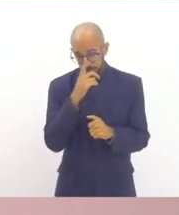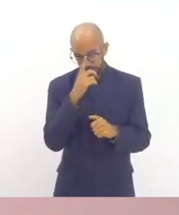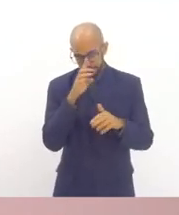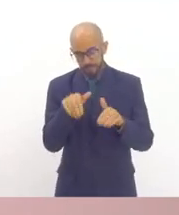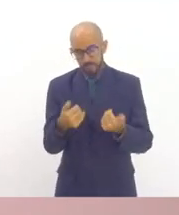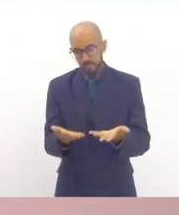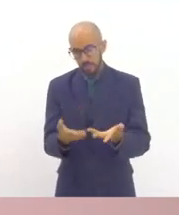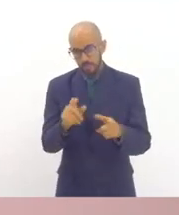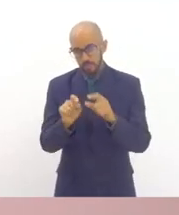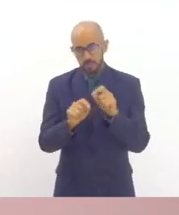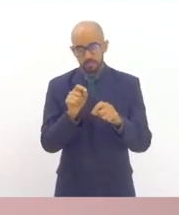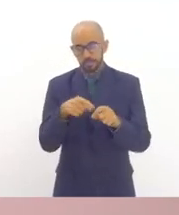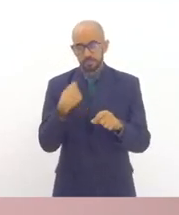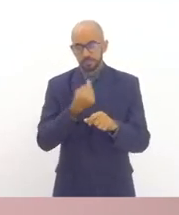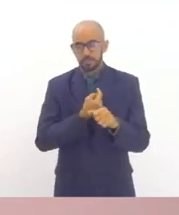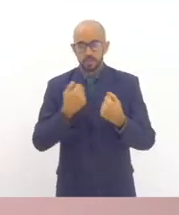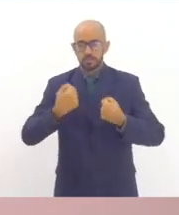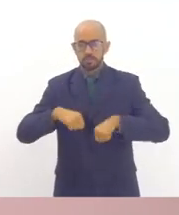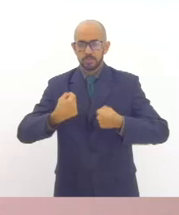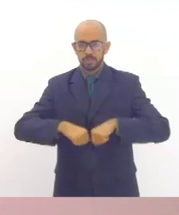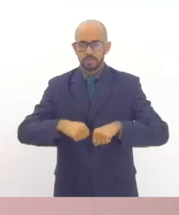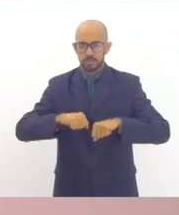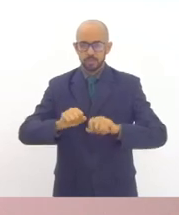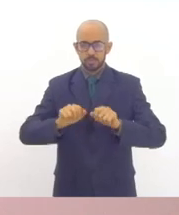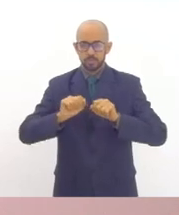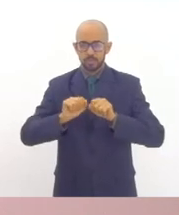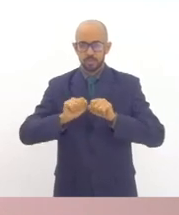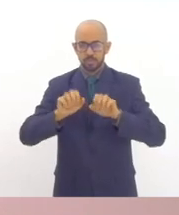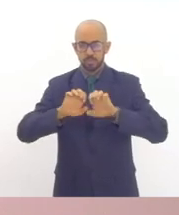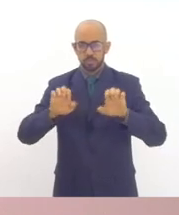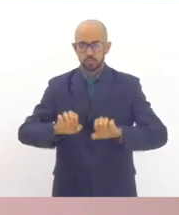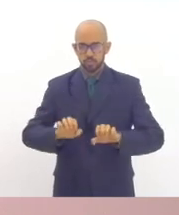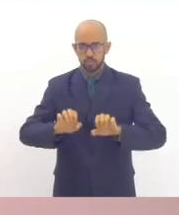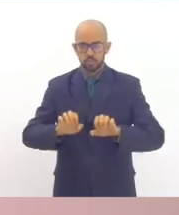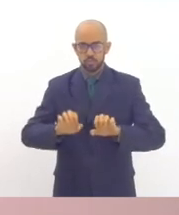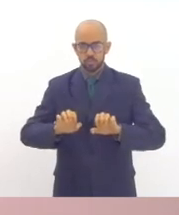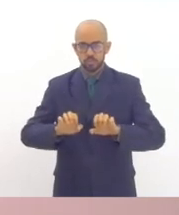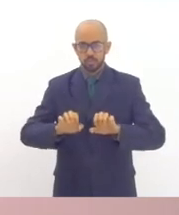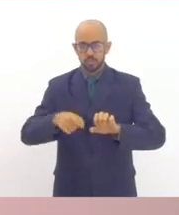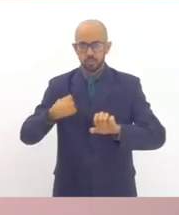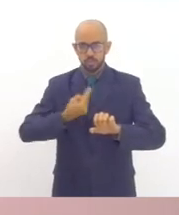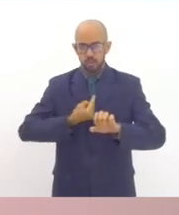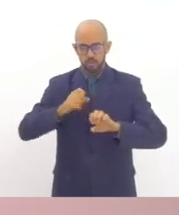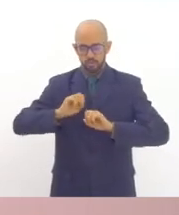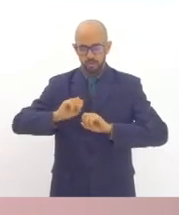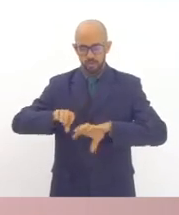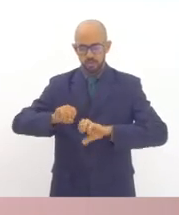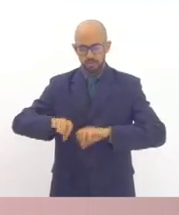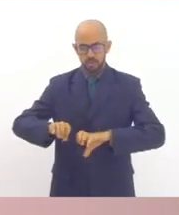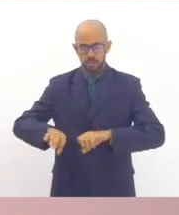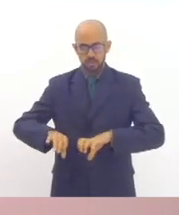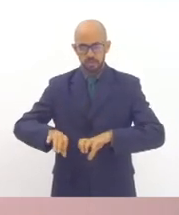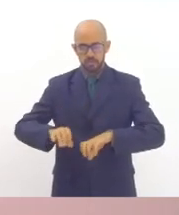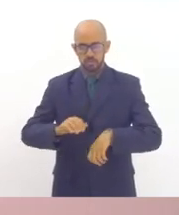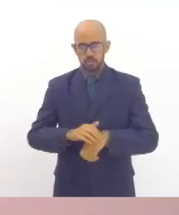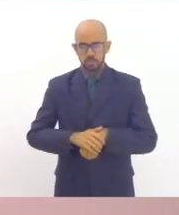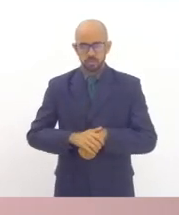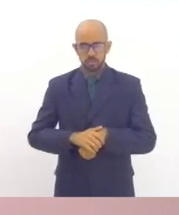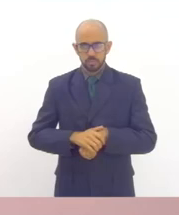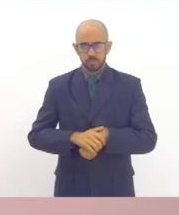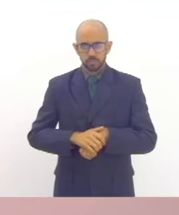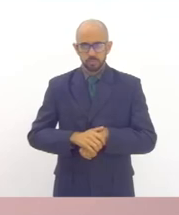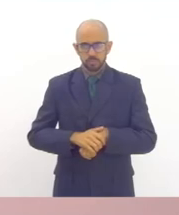Então, a gente precisa estruturar o nosso ensino, tá?